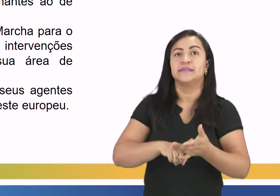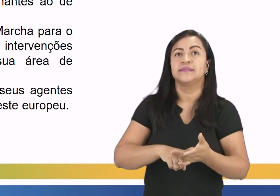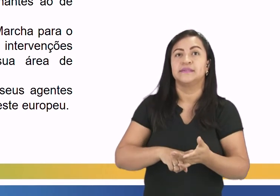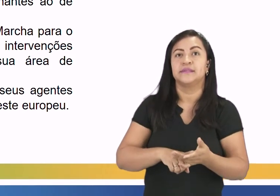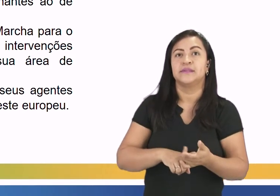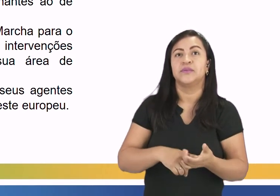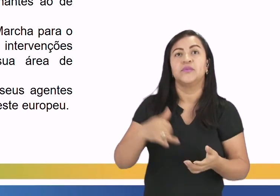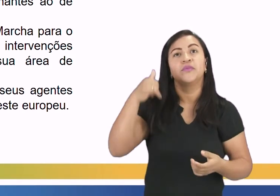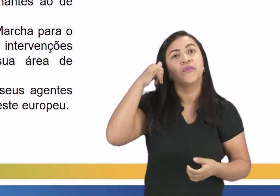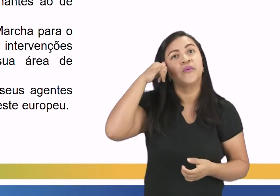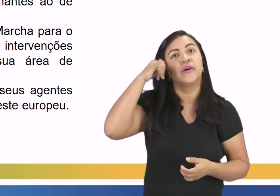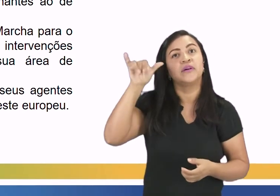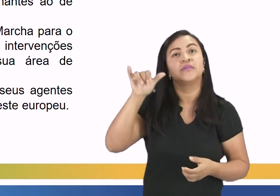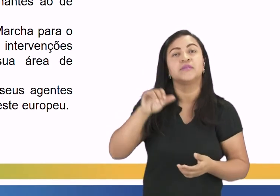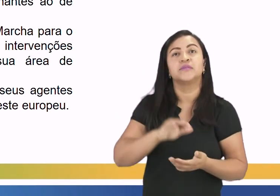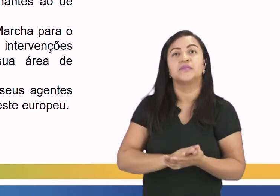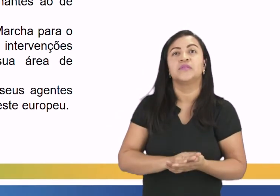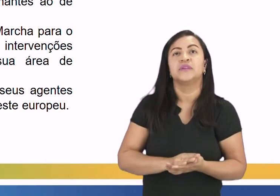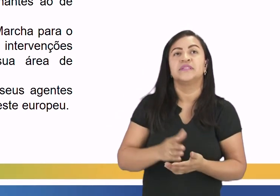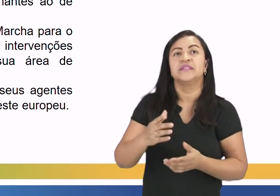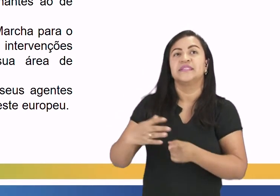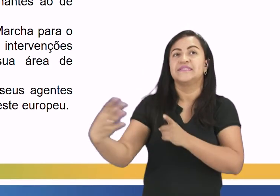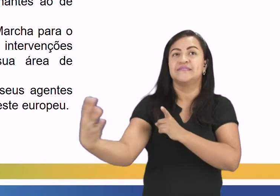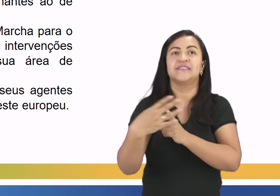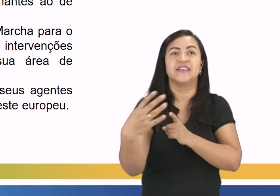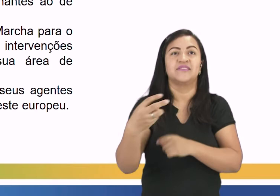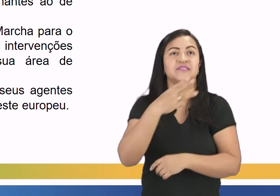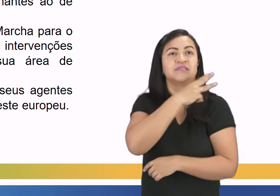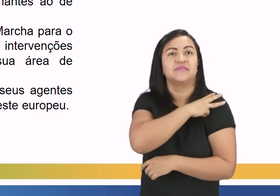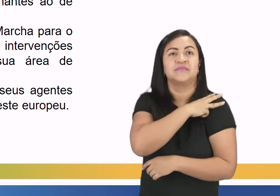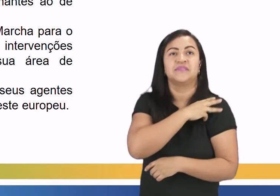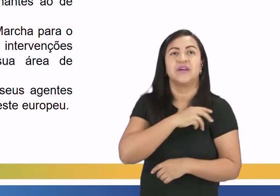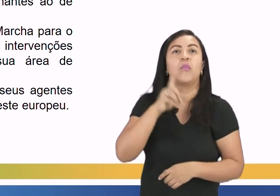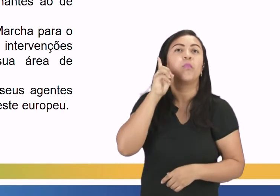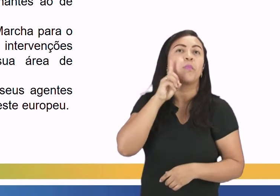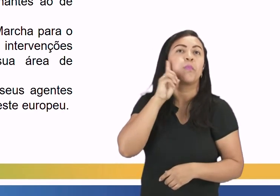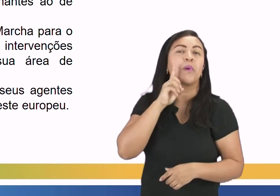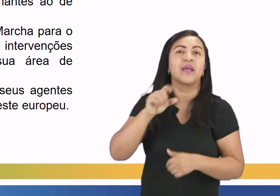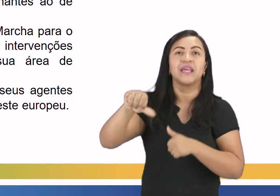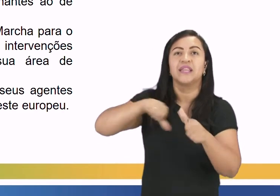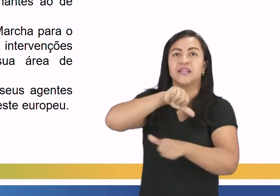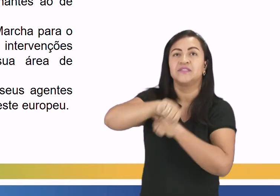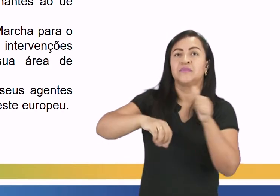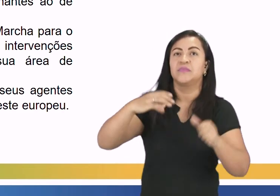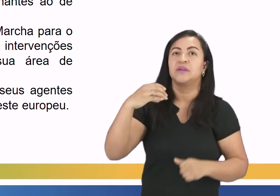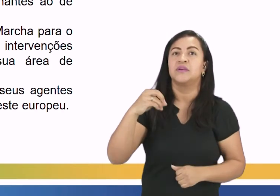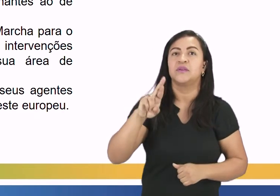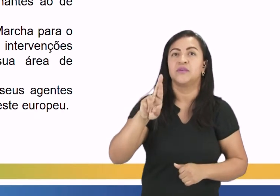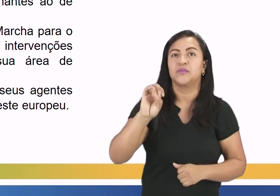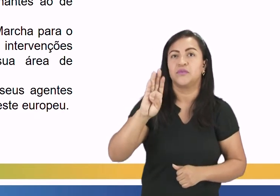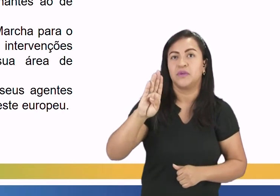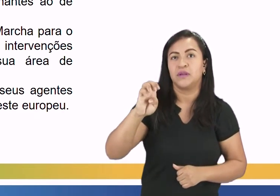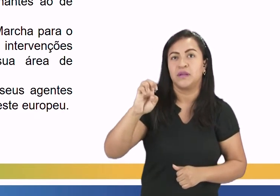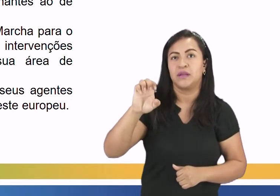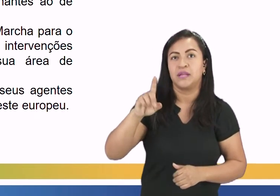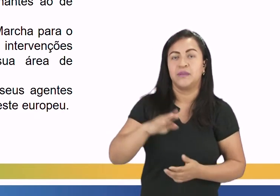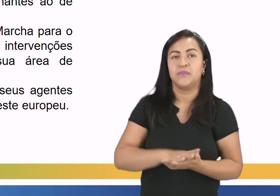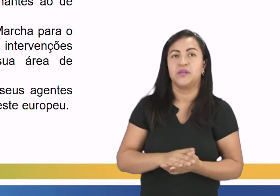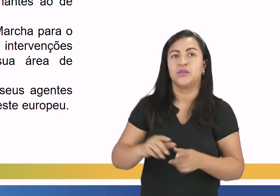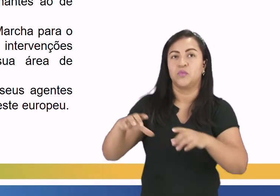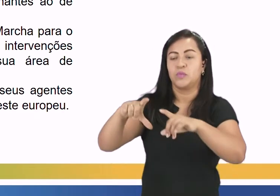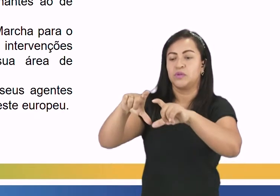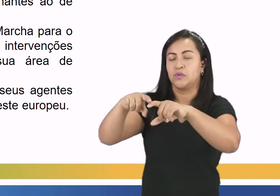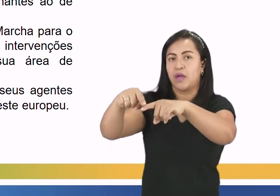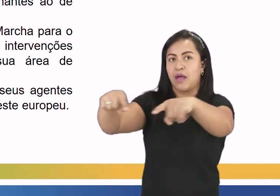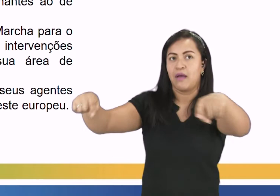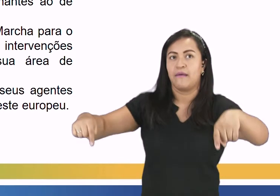militares norte-americanas, que transformaram o Caribe em sua área de influência. Letra E, foi